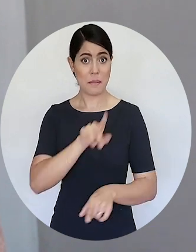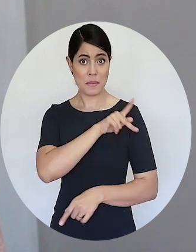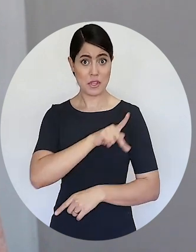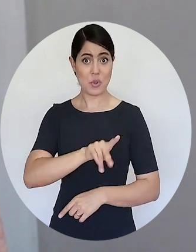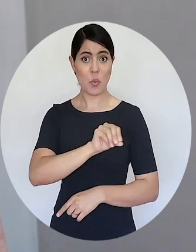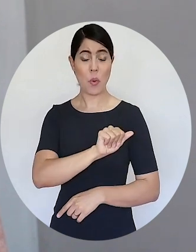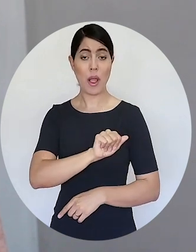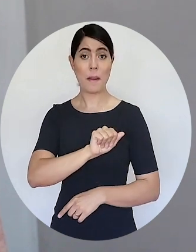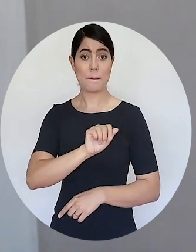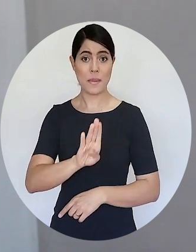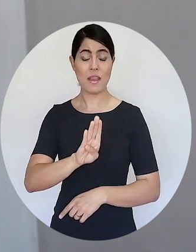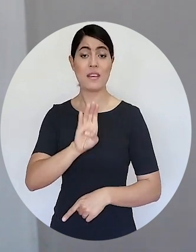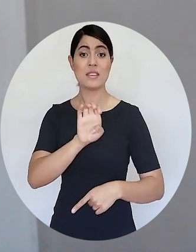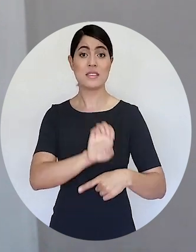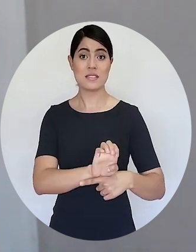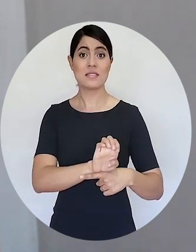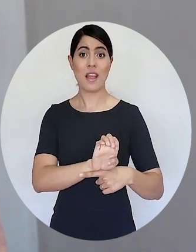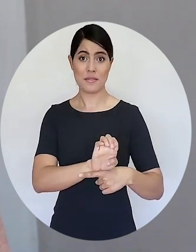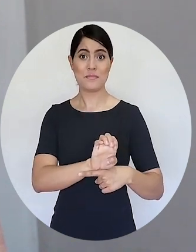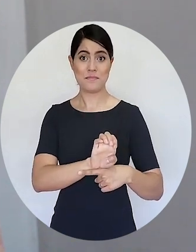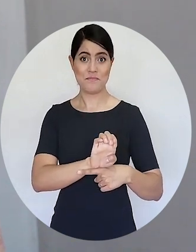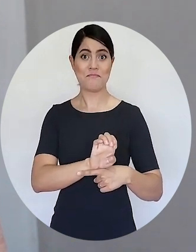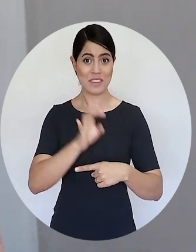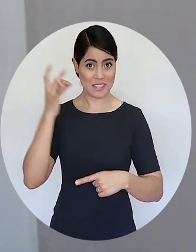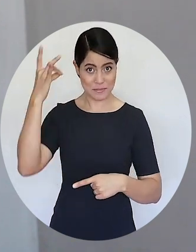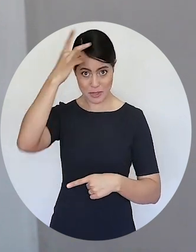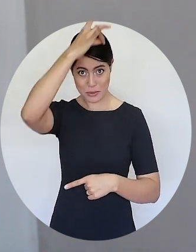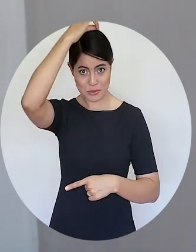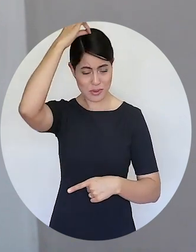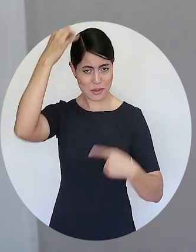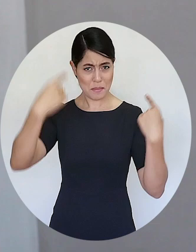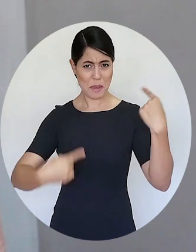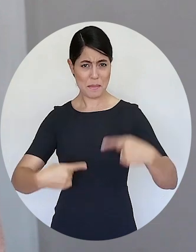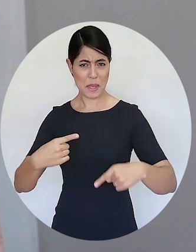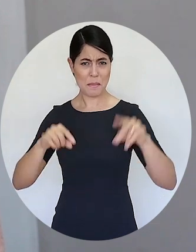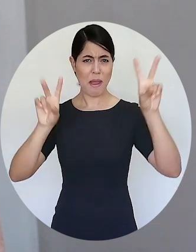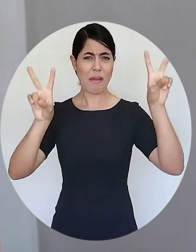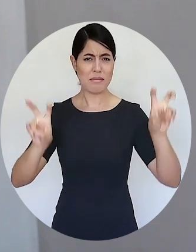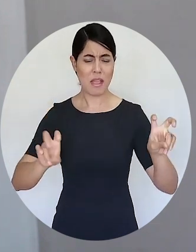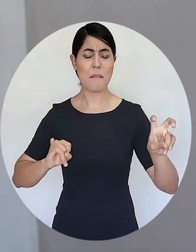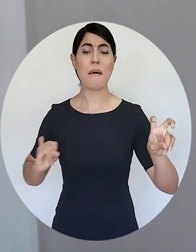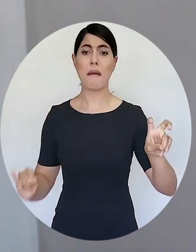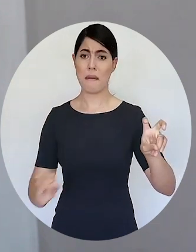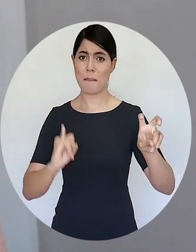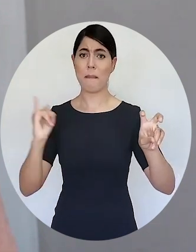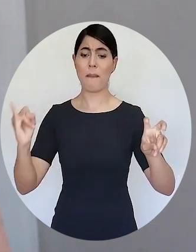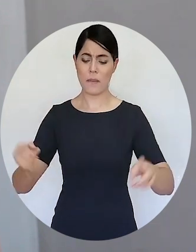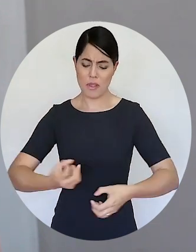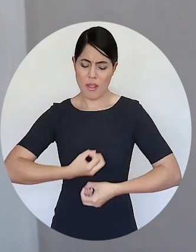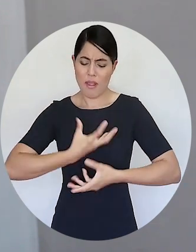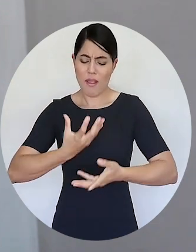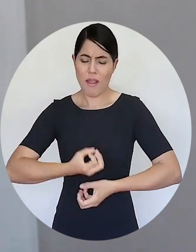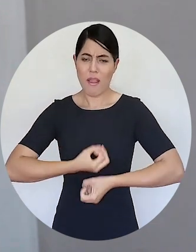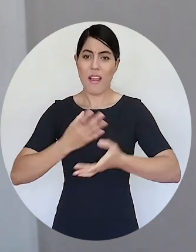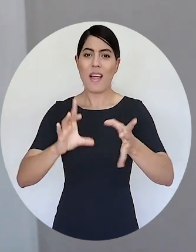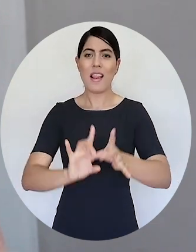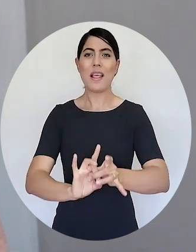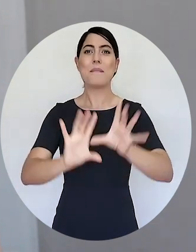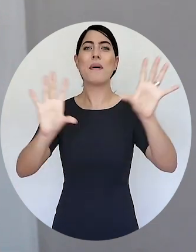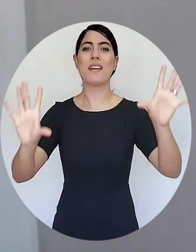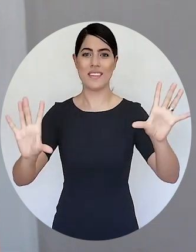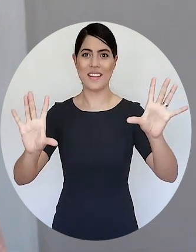da OAB Espírito Santo, aproveitou os debates para ressaltar a importância da liberdade de expressão